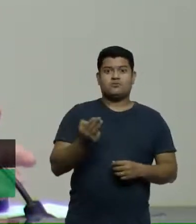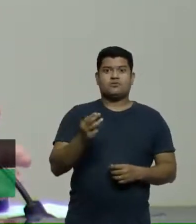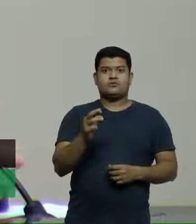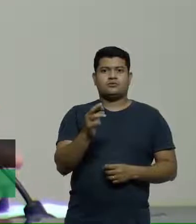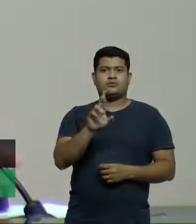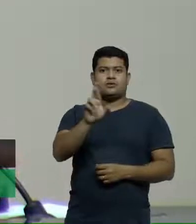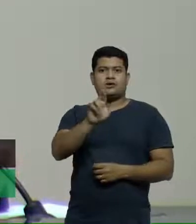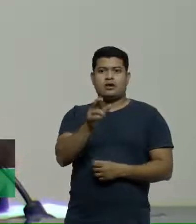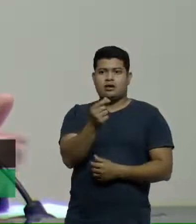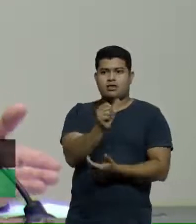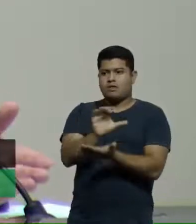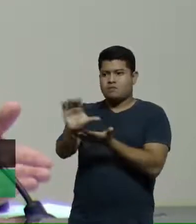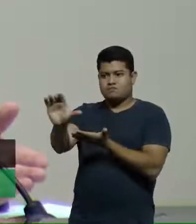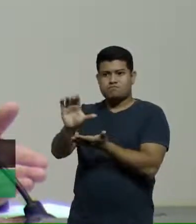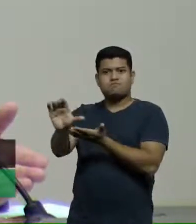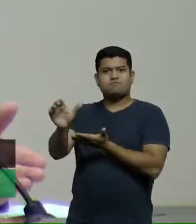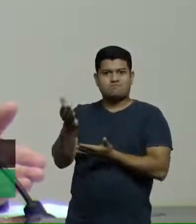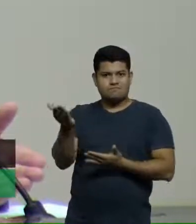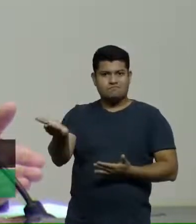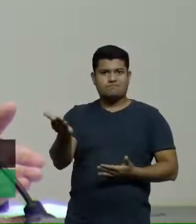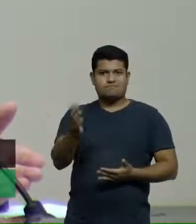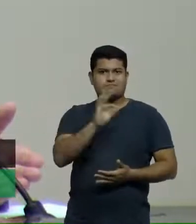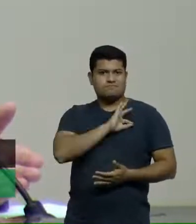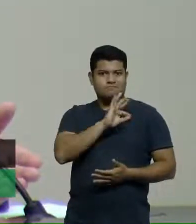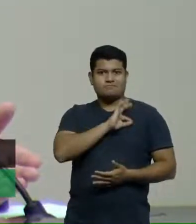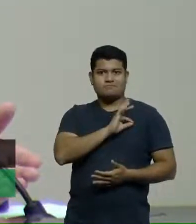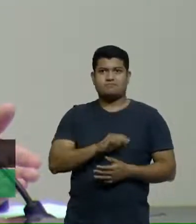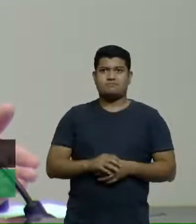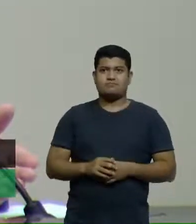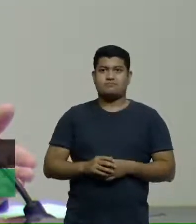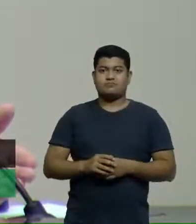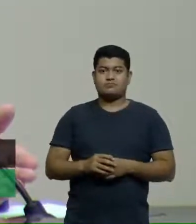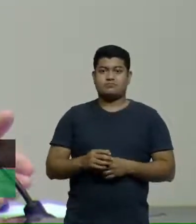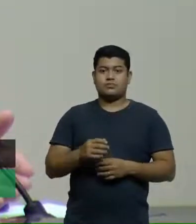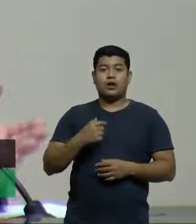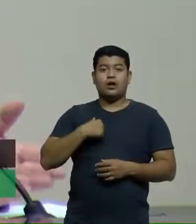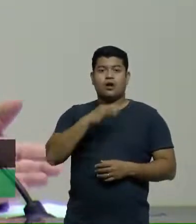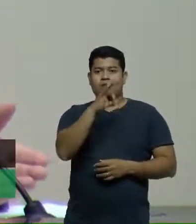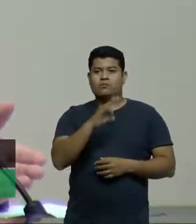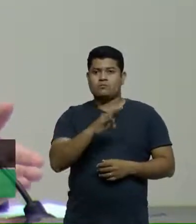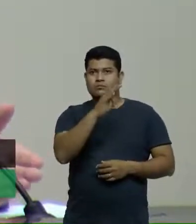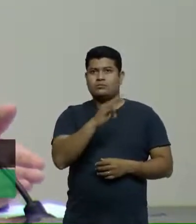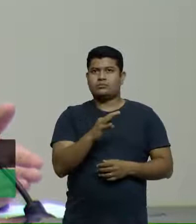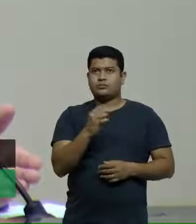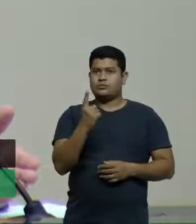de recursos. Nós, de nossa cota, foram